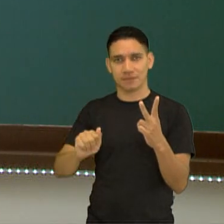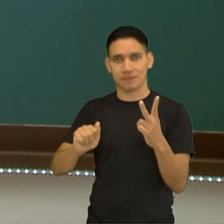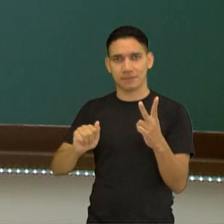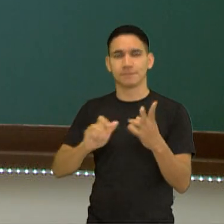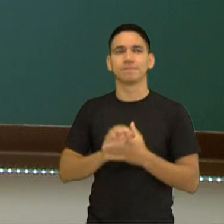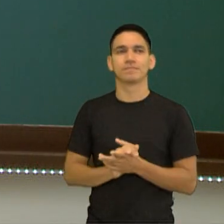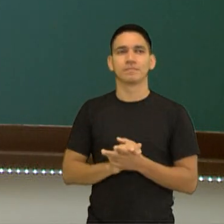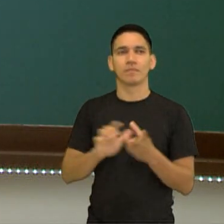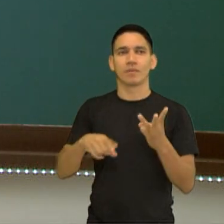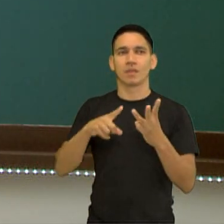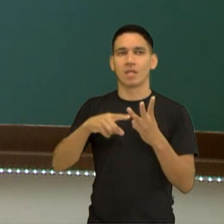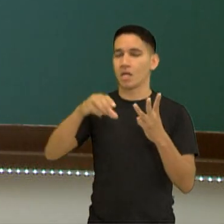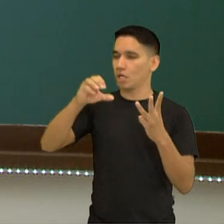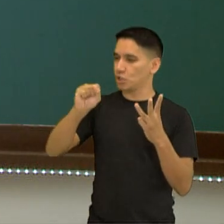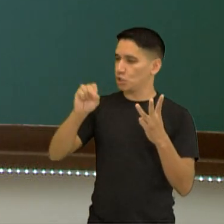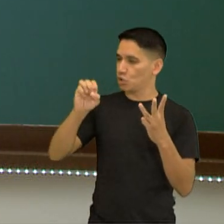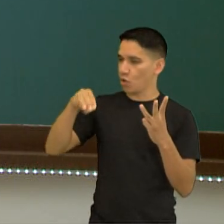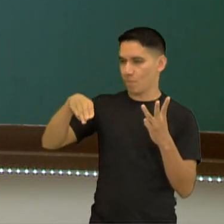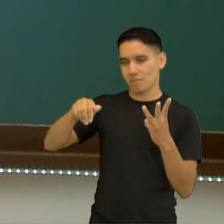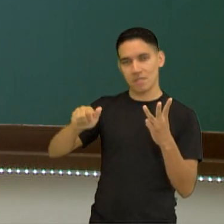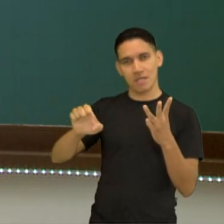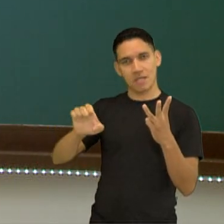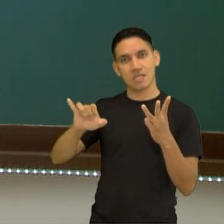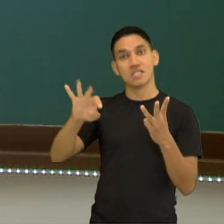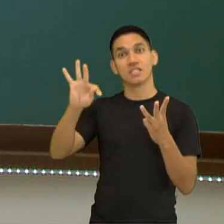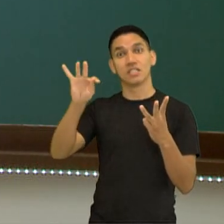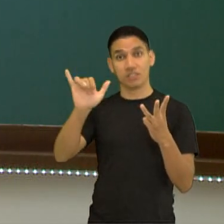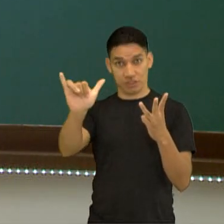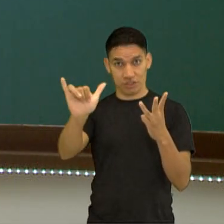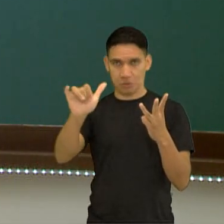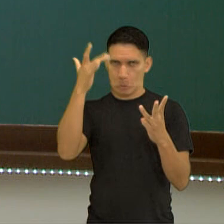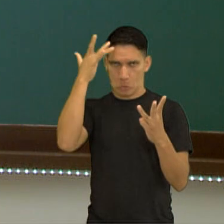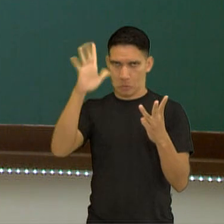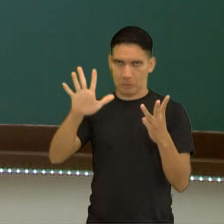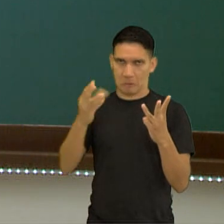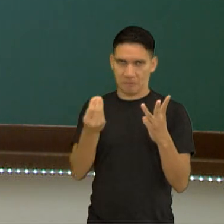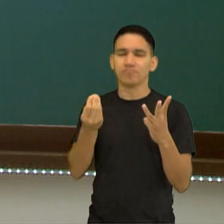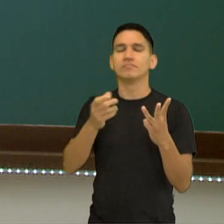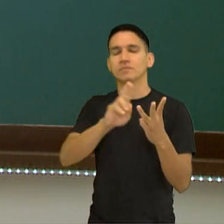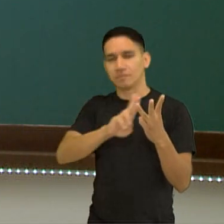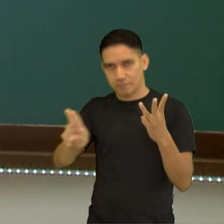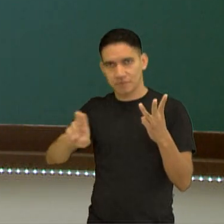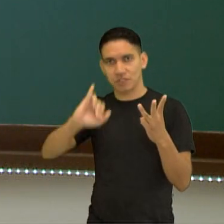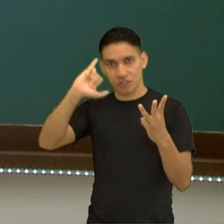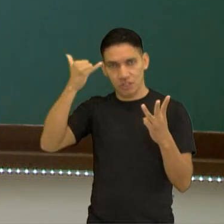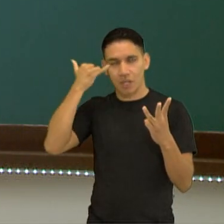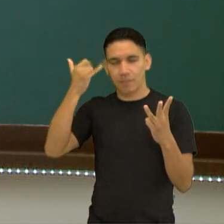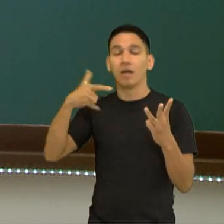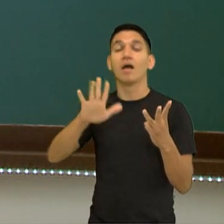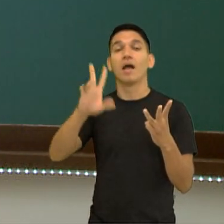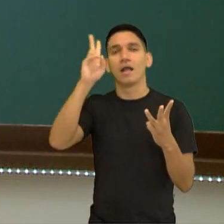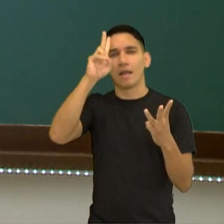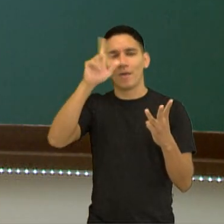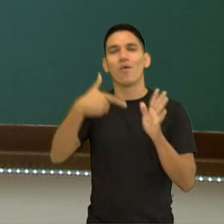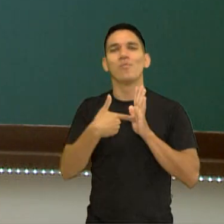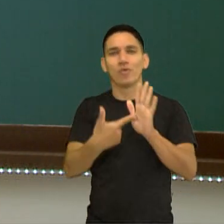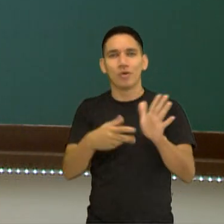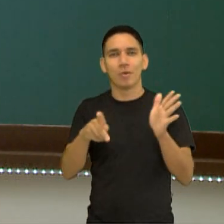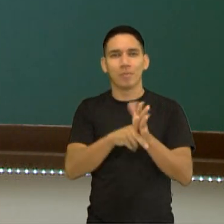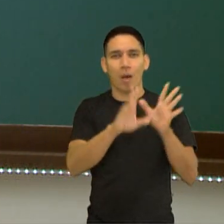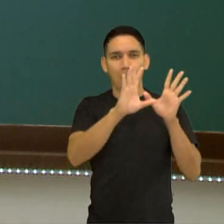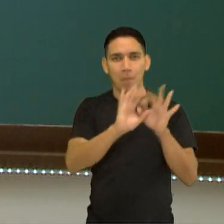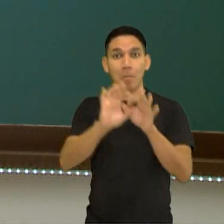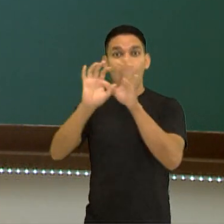a Someiti, não sei se é assim que pronuncia lá o japonês. Lembra que lá no comecinho da aula eu mostrei para vocês o mascote da Olimpíada de